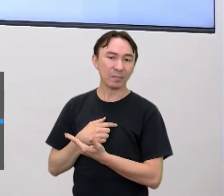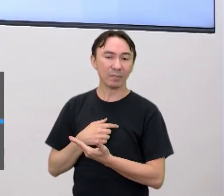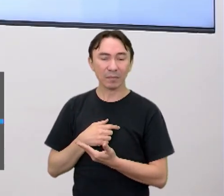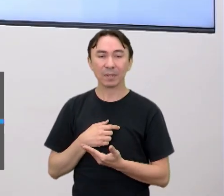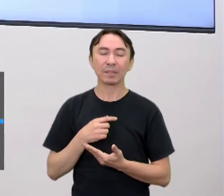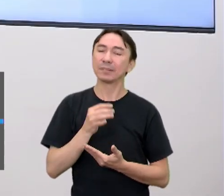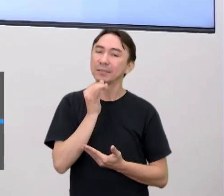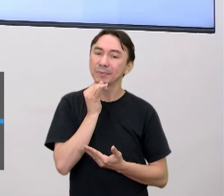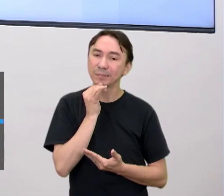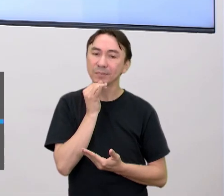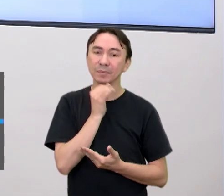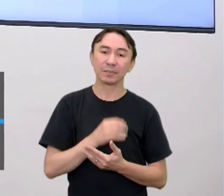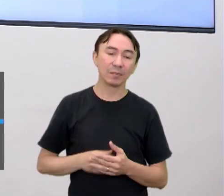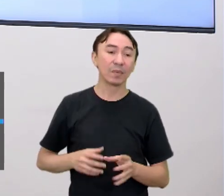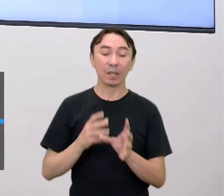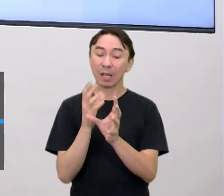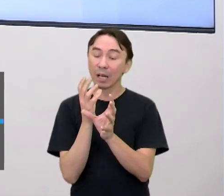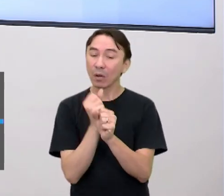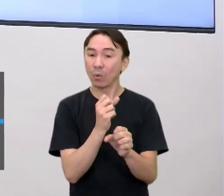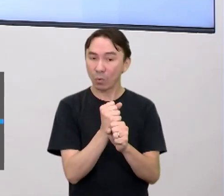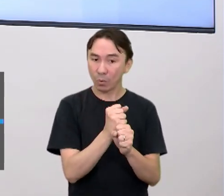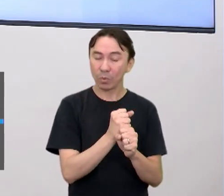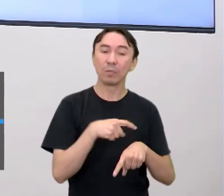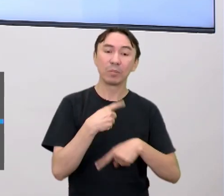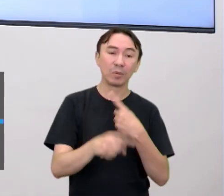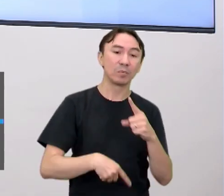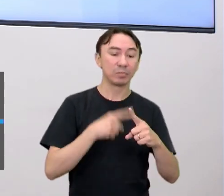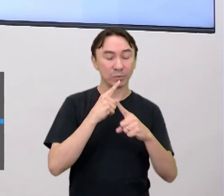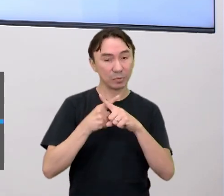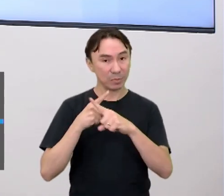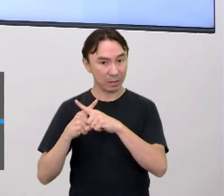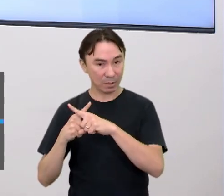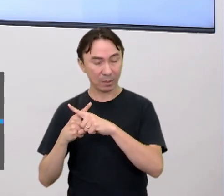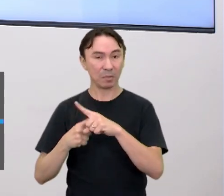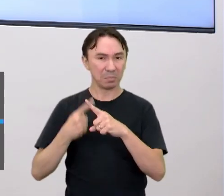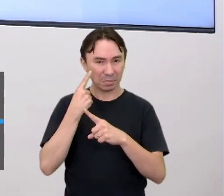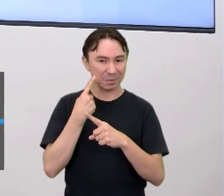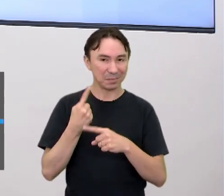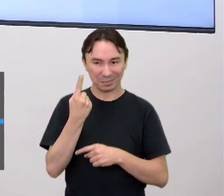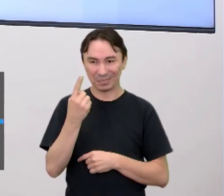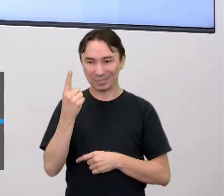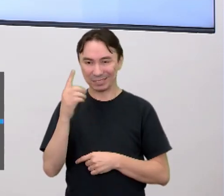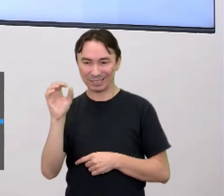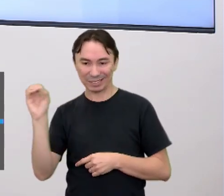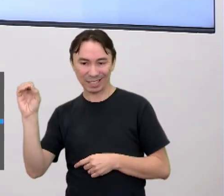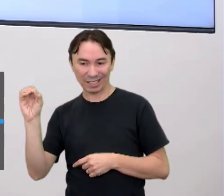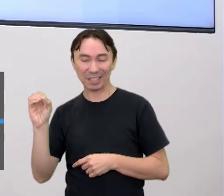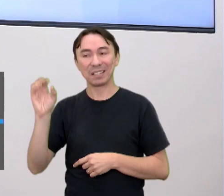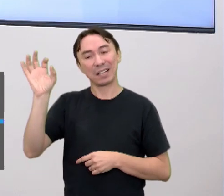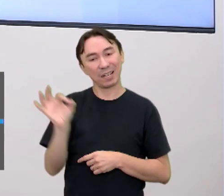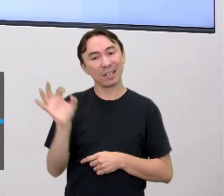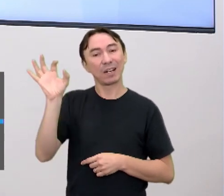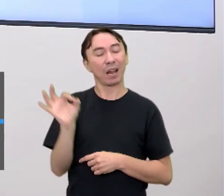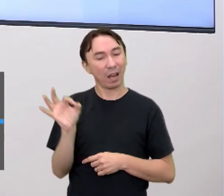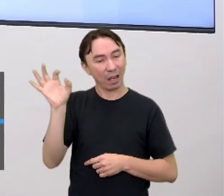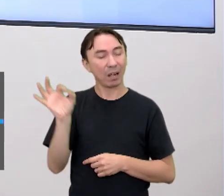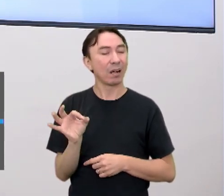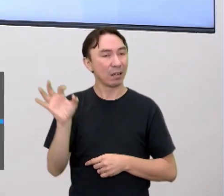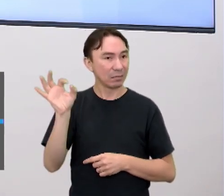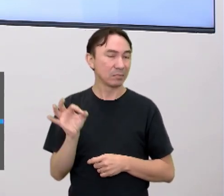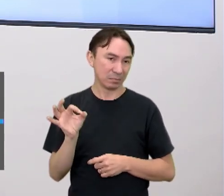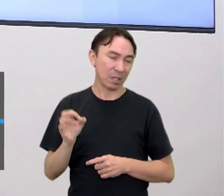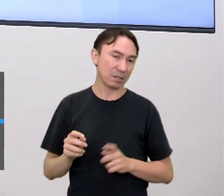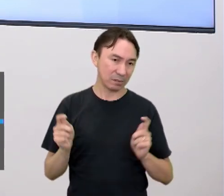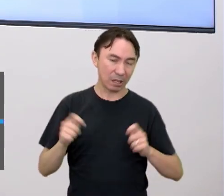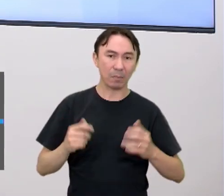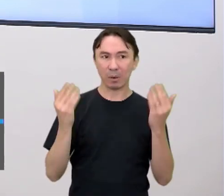calcula o coeficiente e multiplica ele normalmente por 100 para obter uma porcentagem aí, e aí você tem o poder da